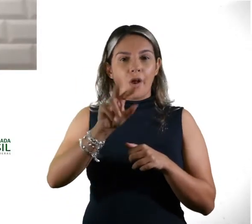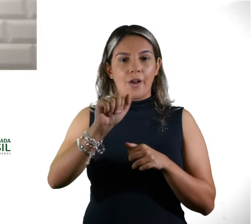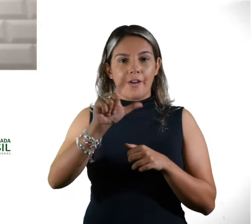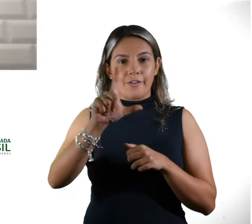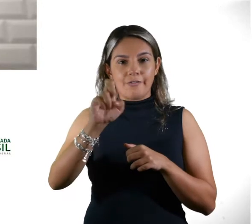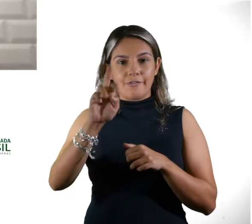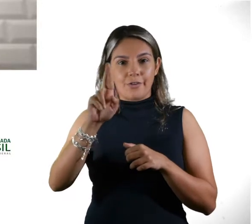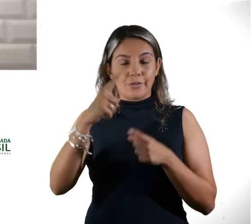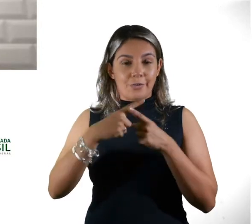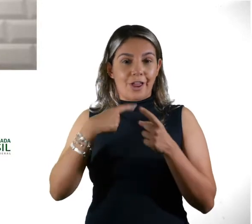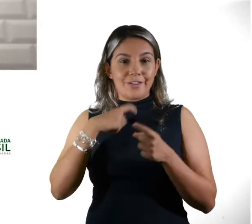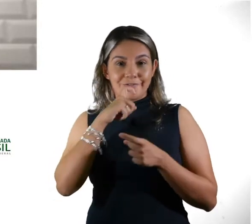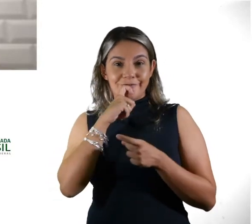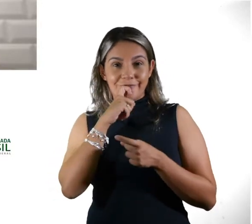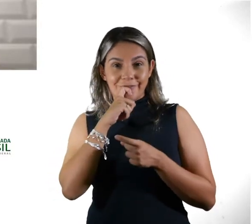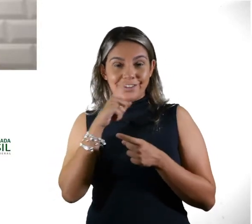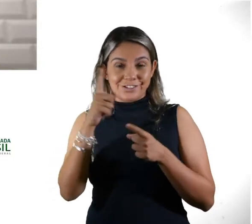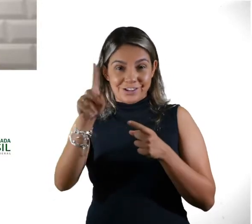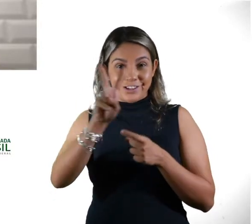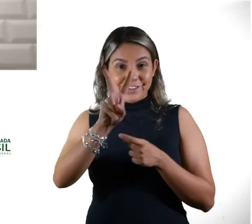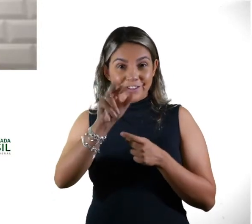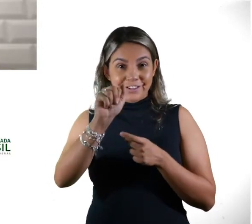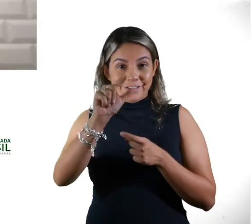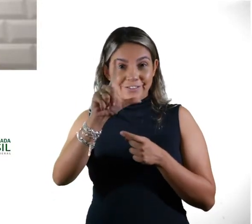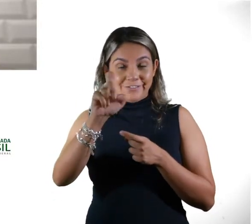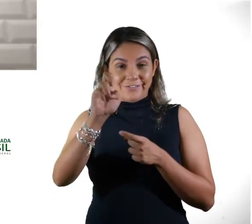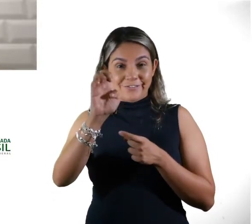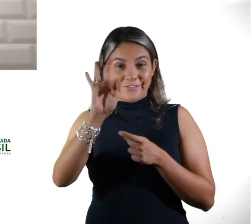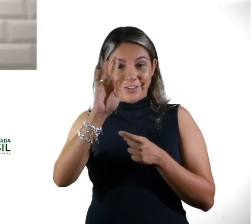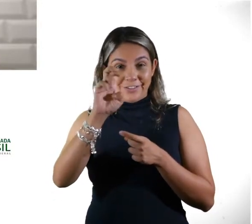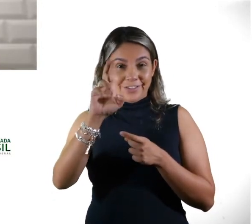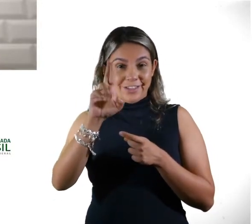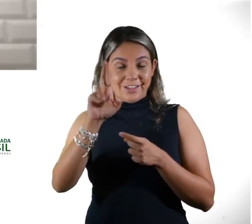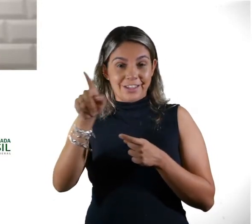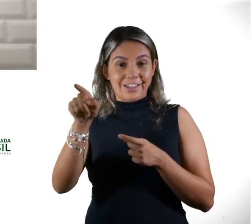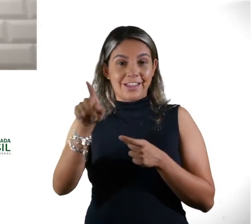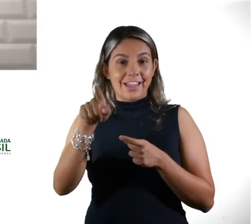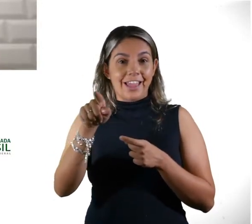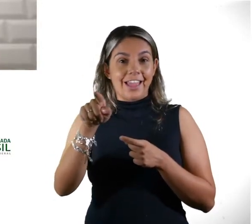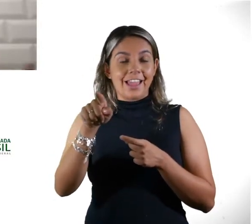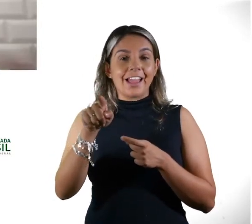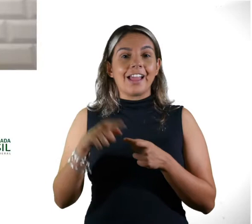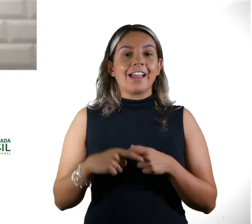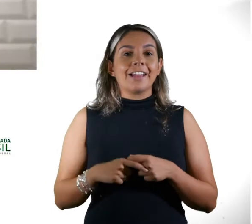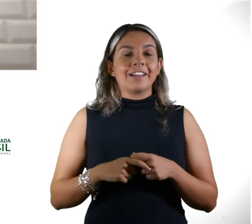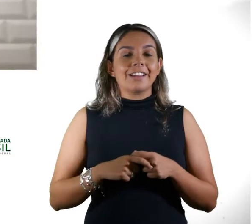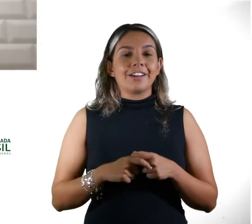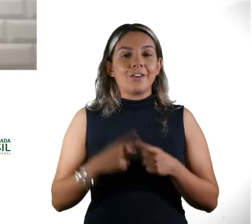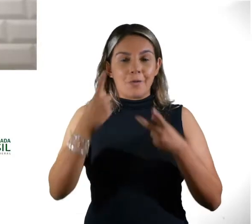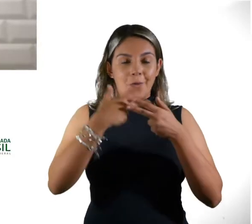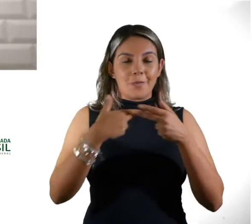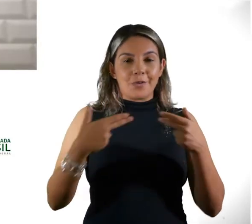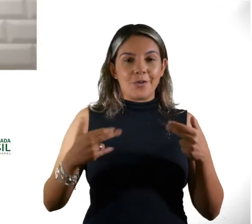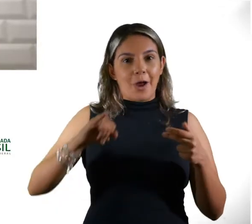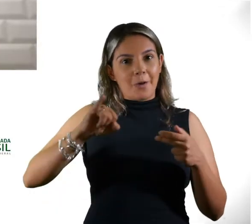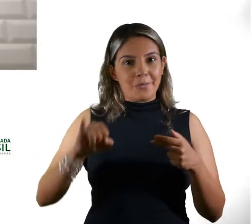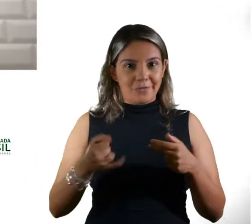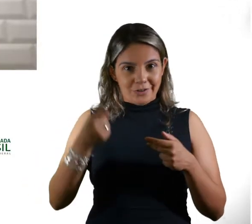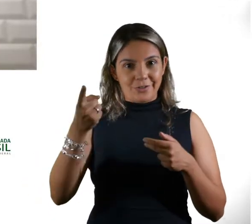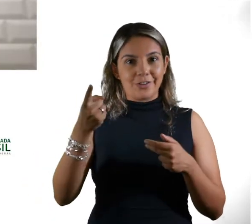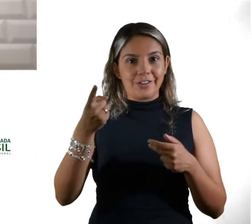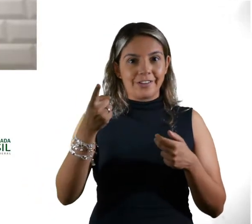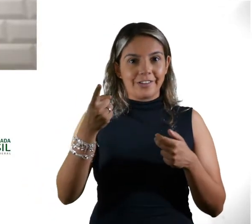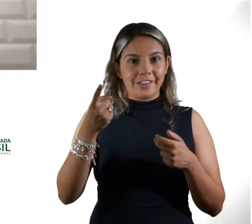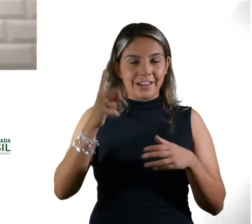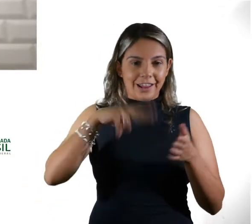com uma certa inveja, porque aparentemente o Walter, para ele até diz isso, não é? Foi uma coisa proveitosa, porque ele